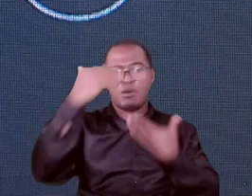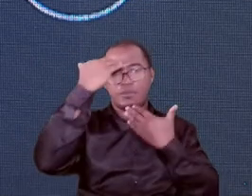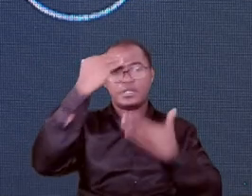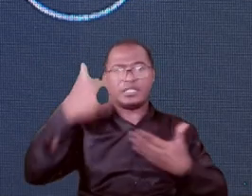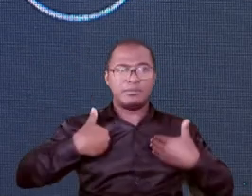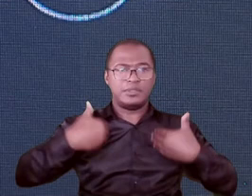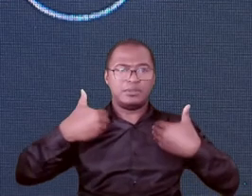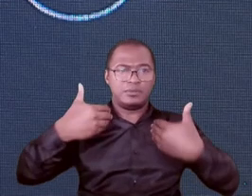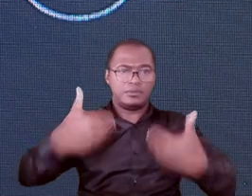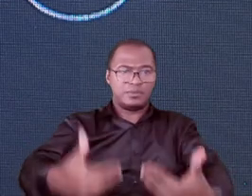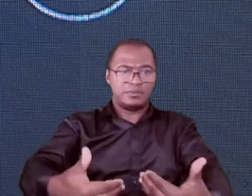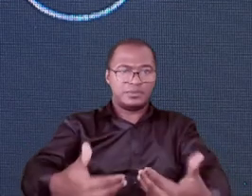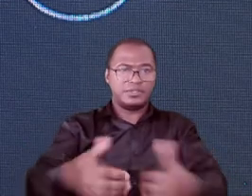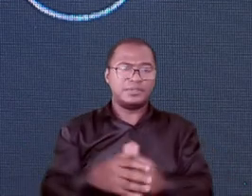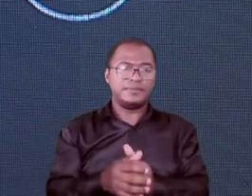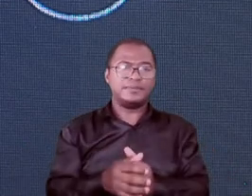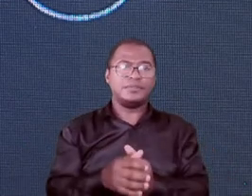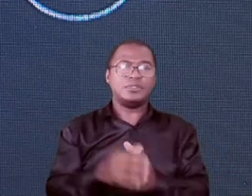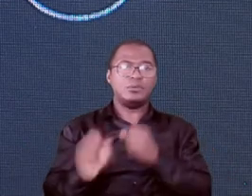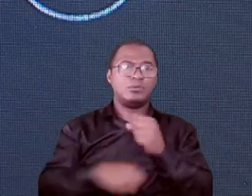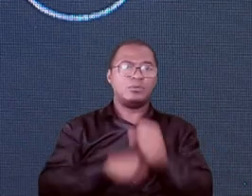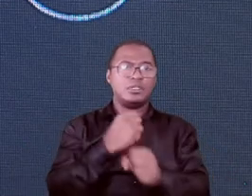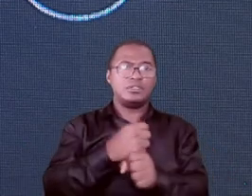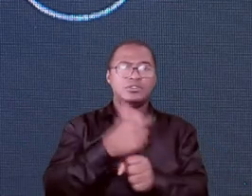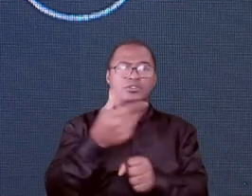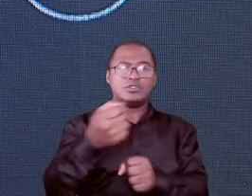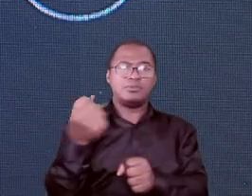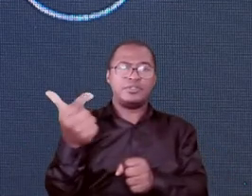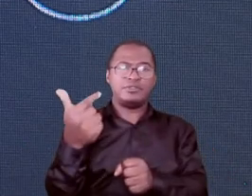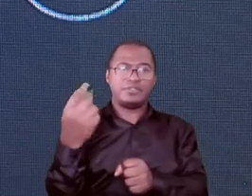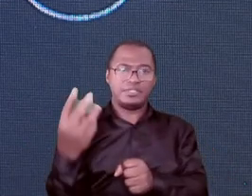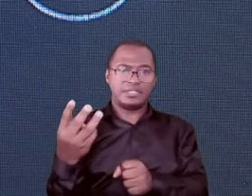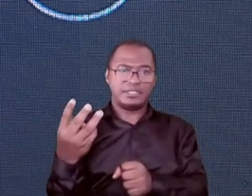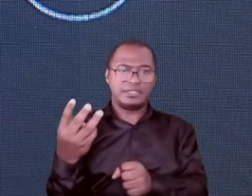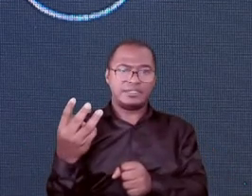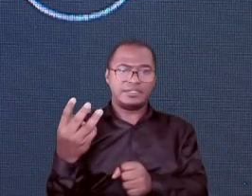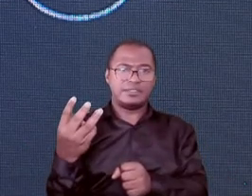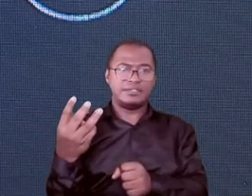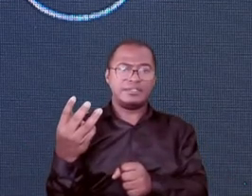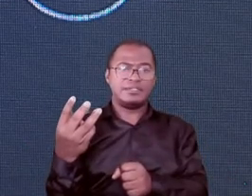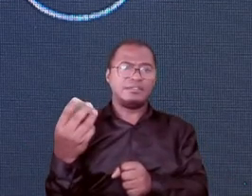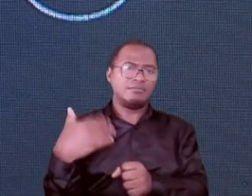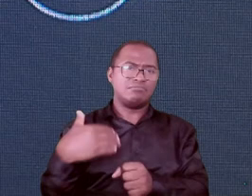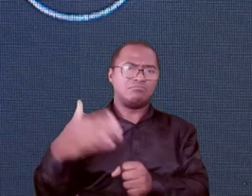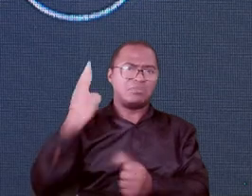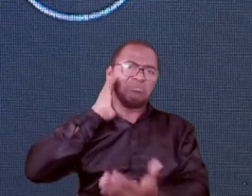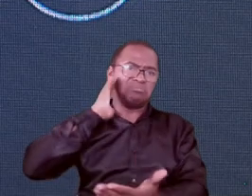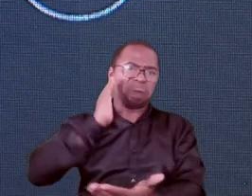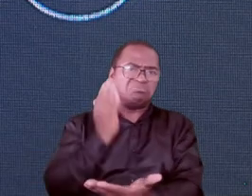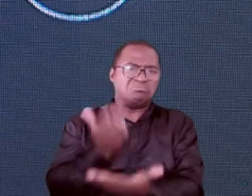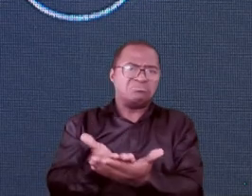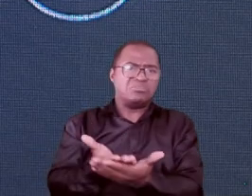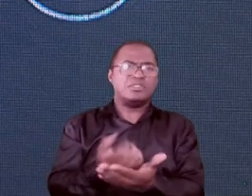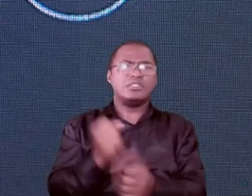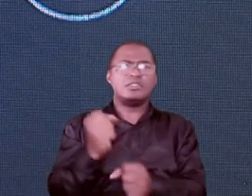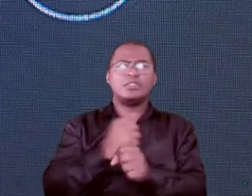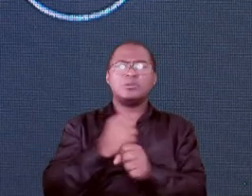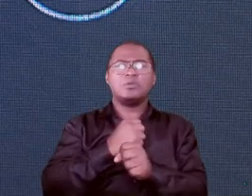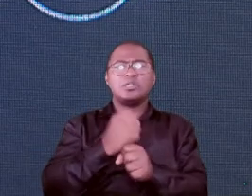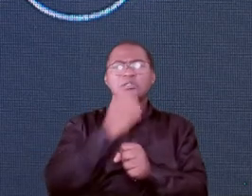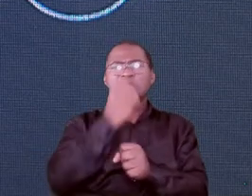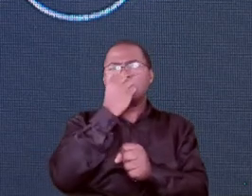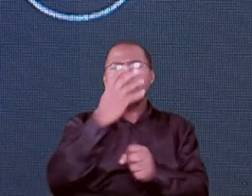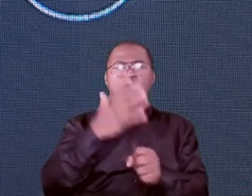acho que 2022 2023 vai ser um ano que a gente tá muito animado Espetacular